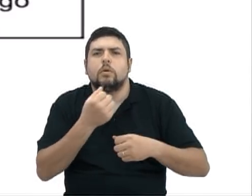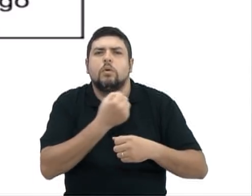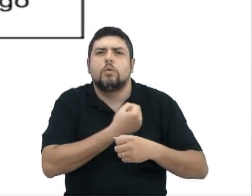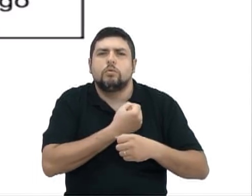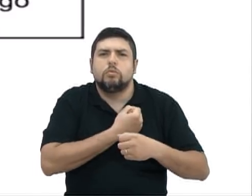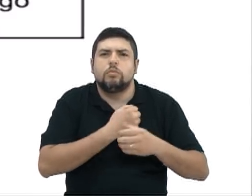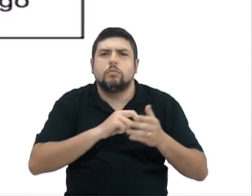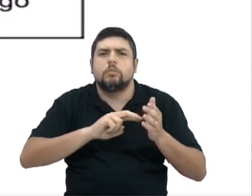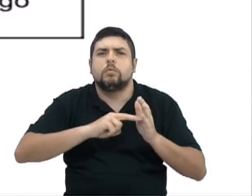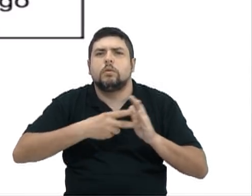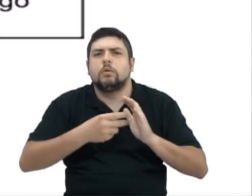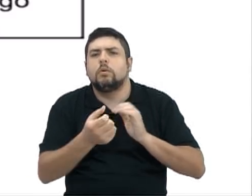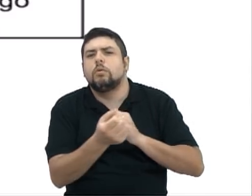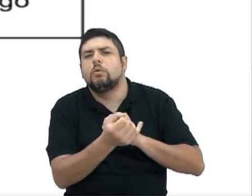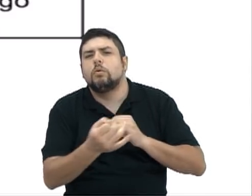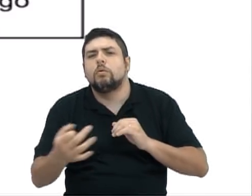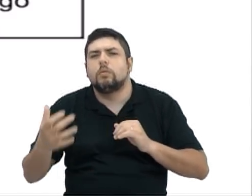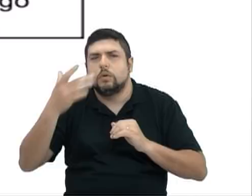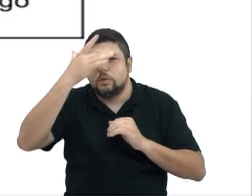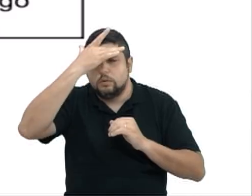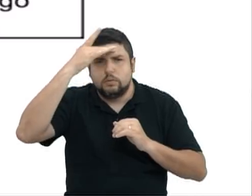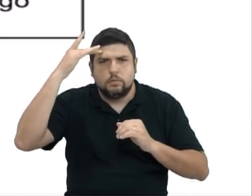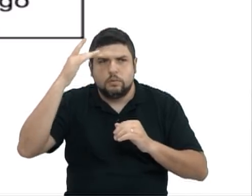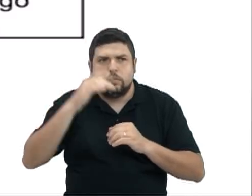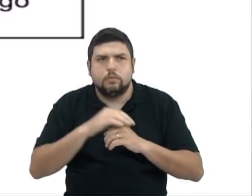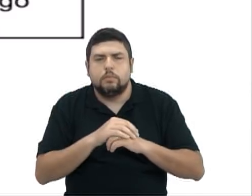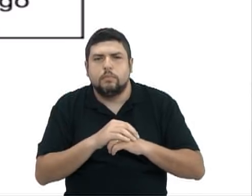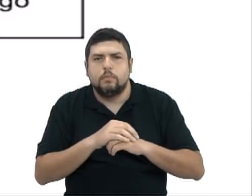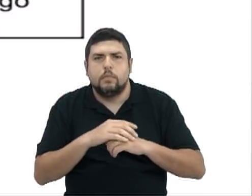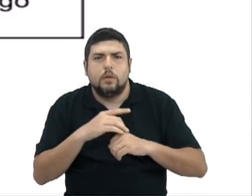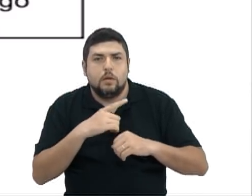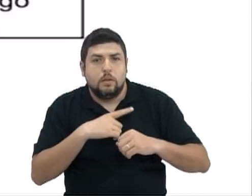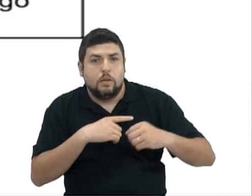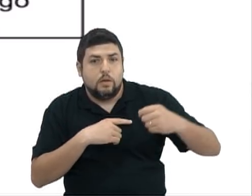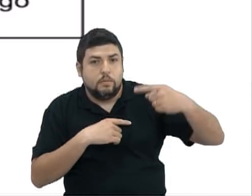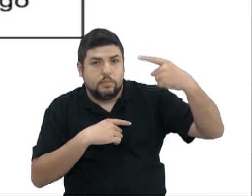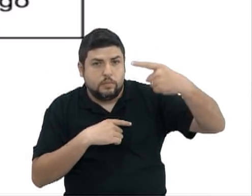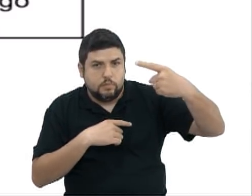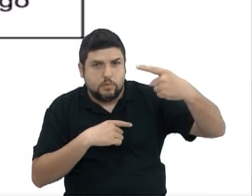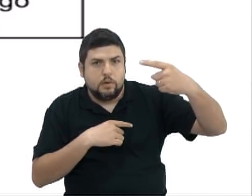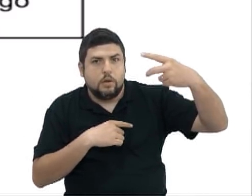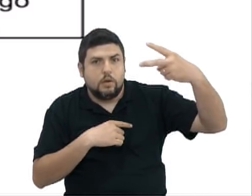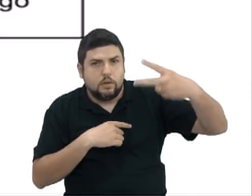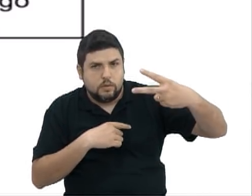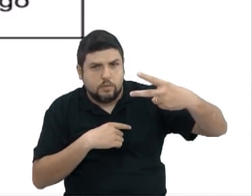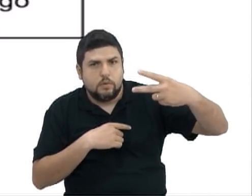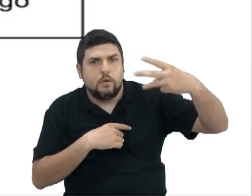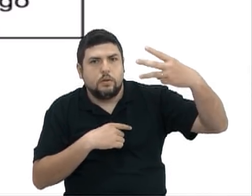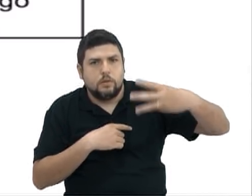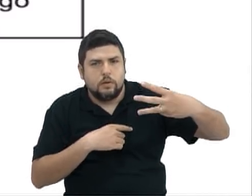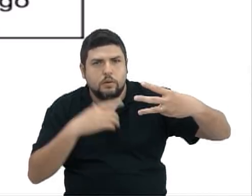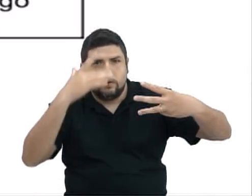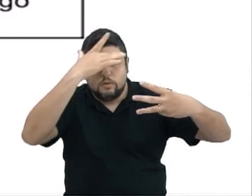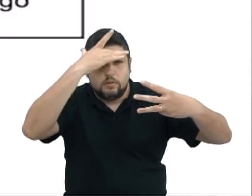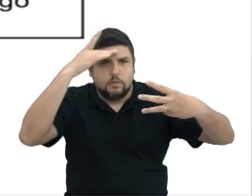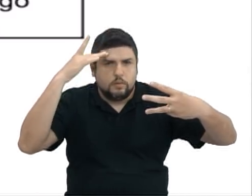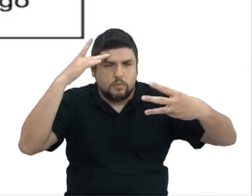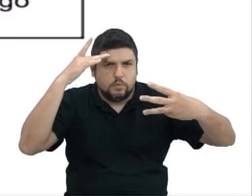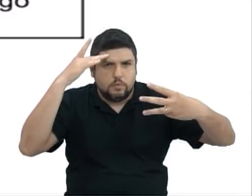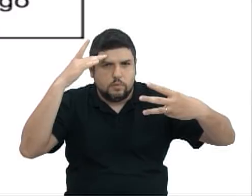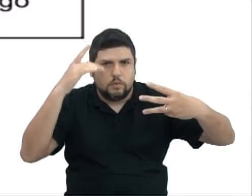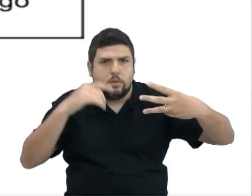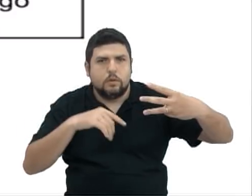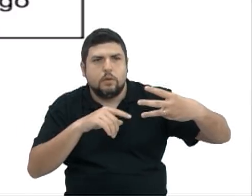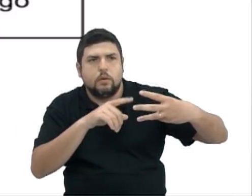quantidade. Então, observe, pessoal. Eu tenho a primeira, a segunda e a terceira pessoa, que é quem fala, com